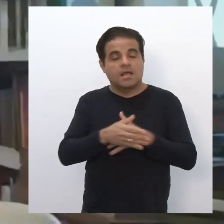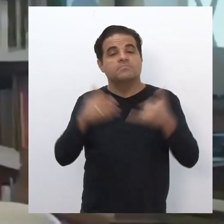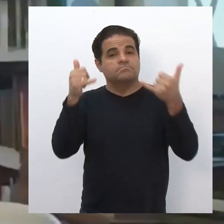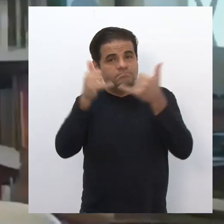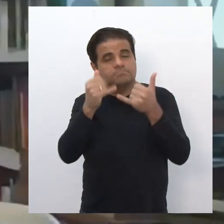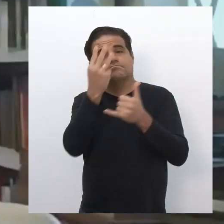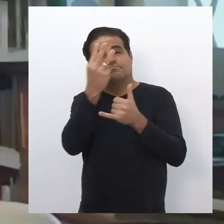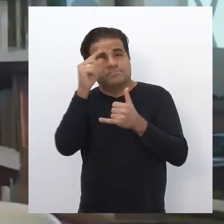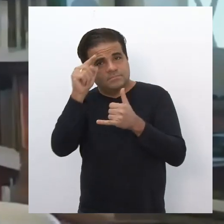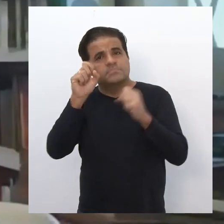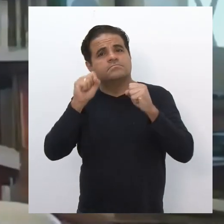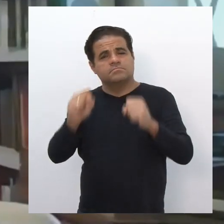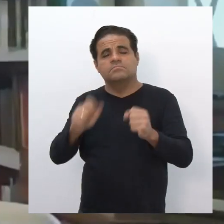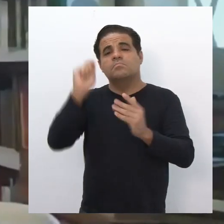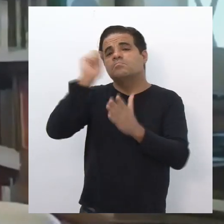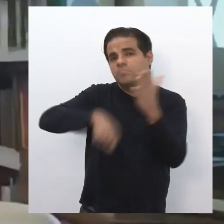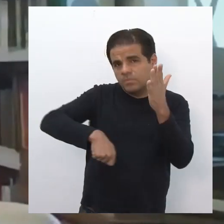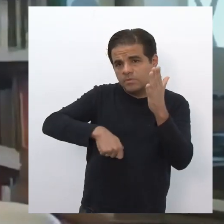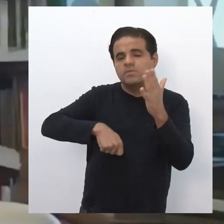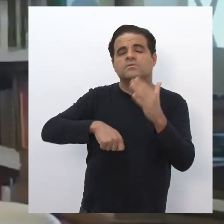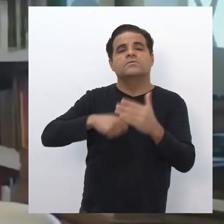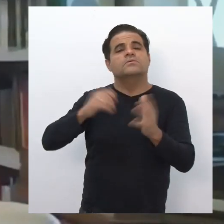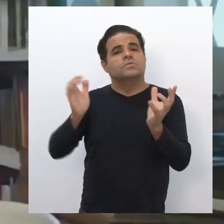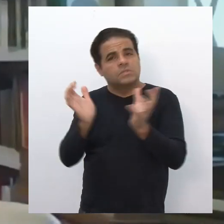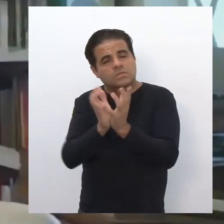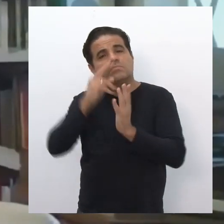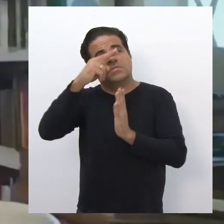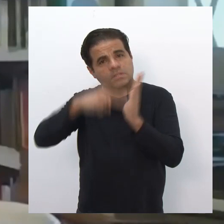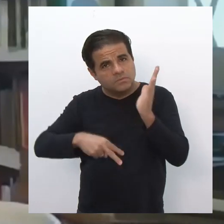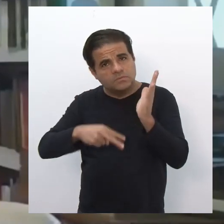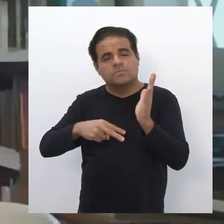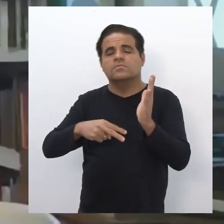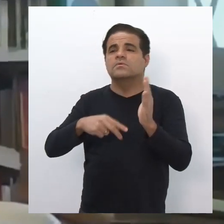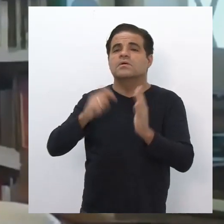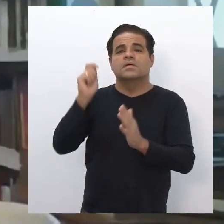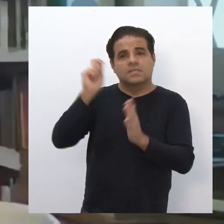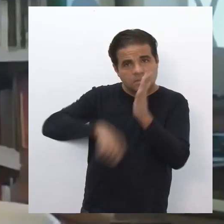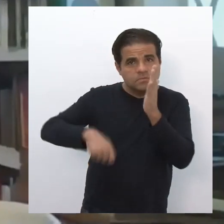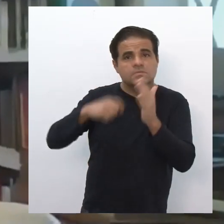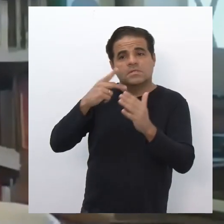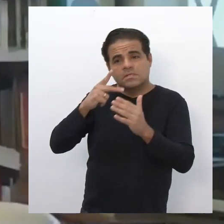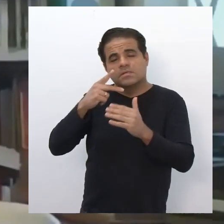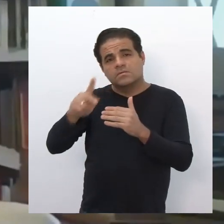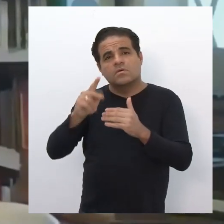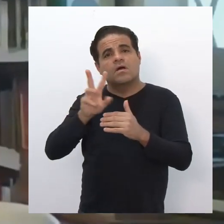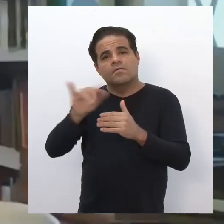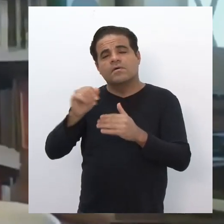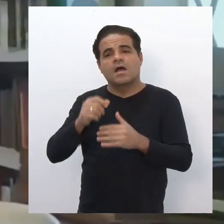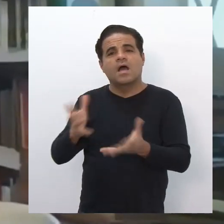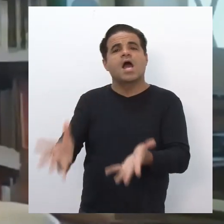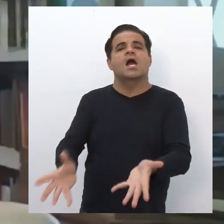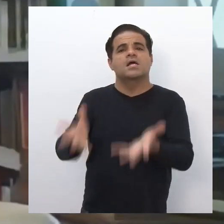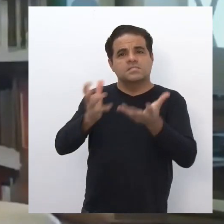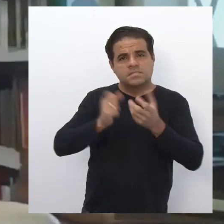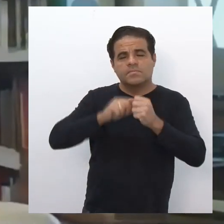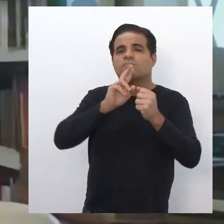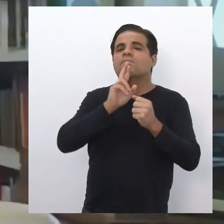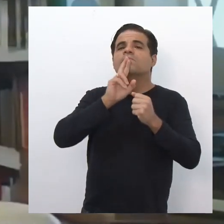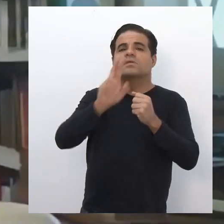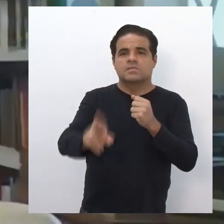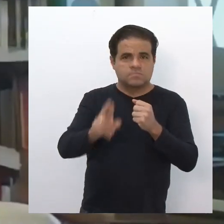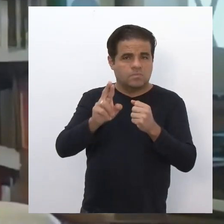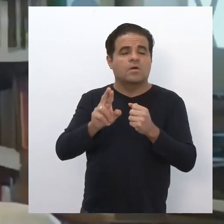sites, pode se inscrever nos clubes de leitura, e a sua inscrição, ele vai imediatamente receber uma resposta,